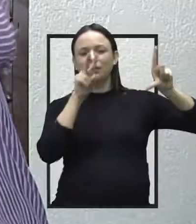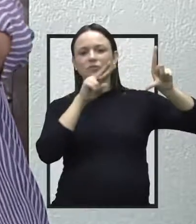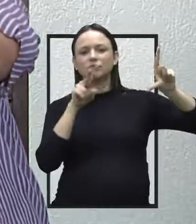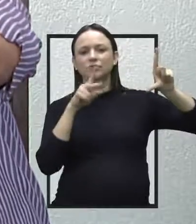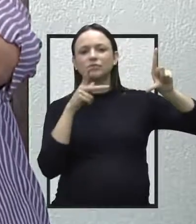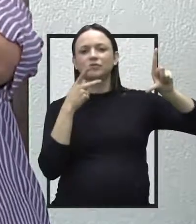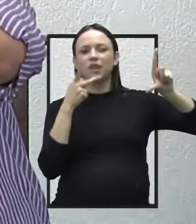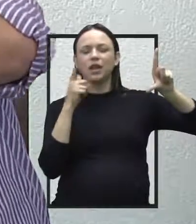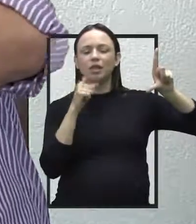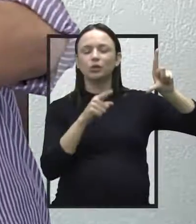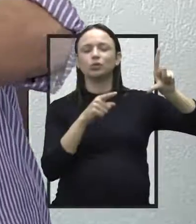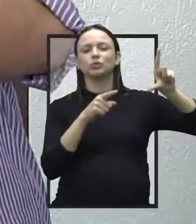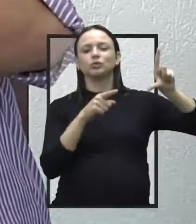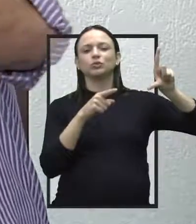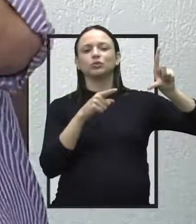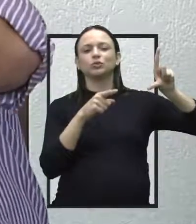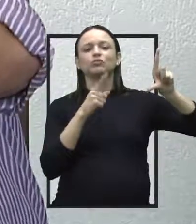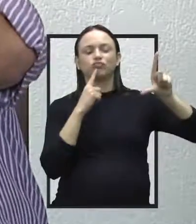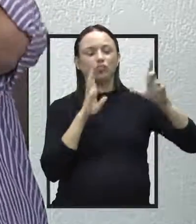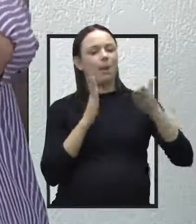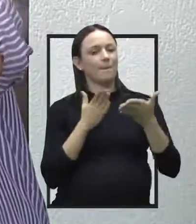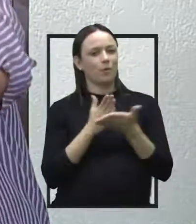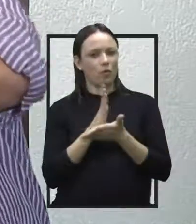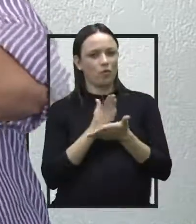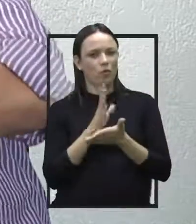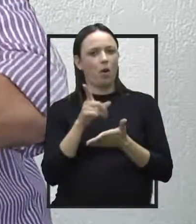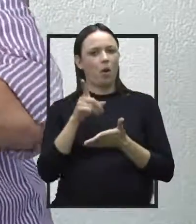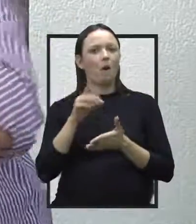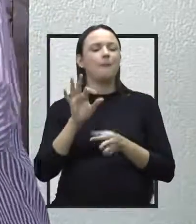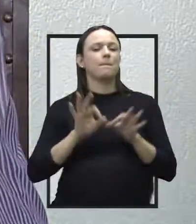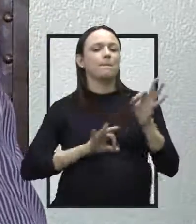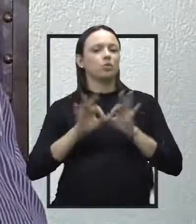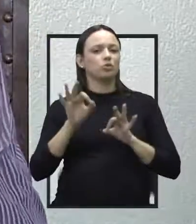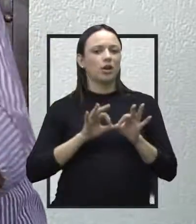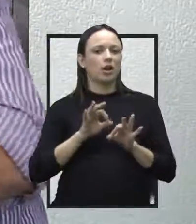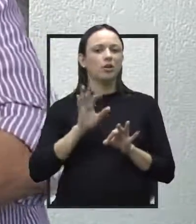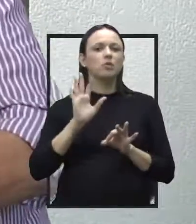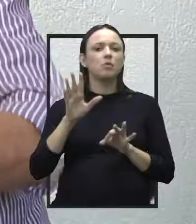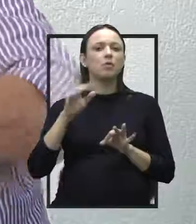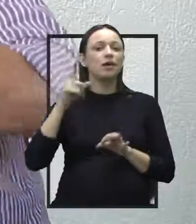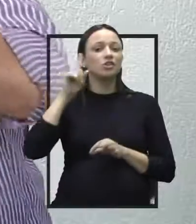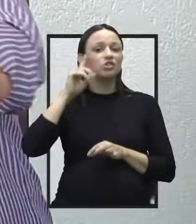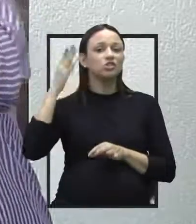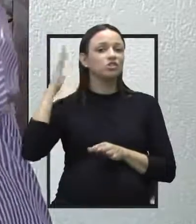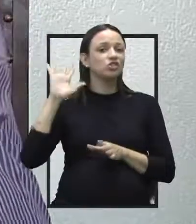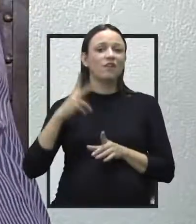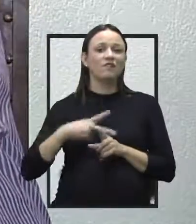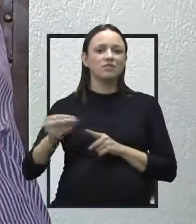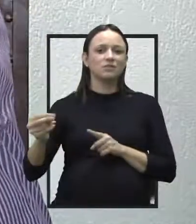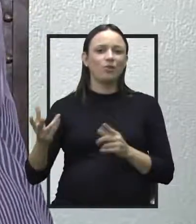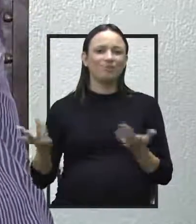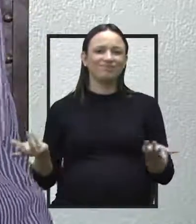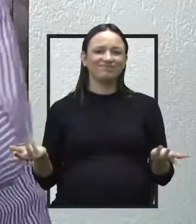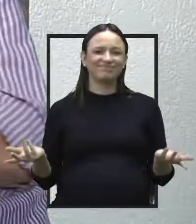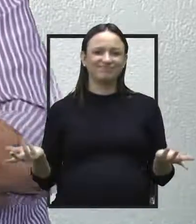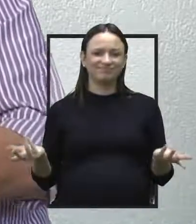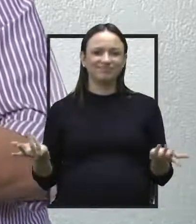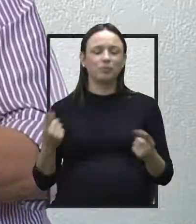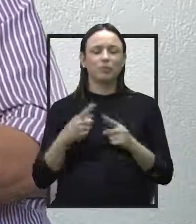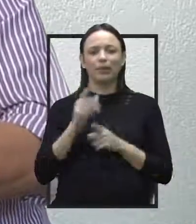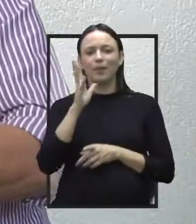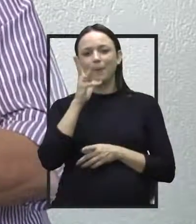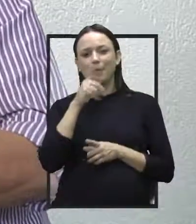dizendo da aprovação daquele projeto, mas venceu. Pelo fato de ter demorado muito tempo, até por